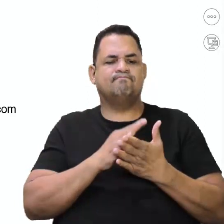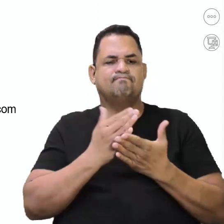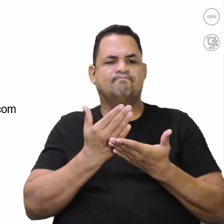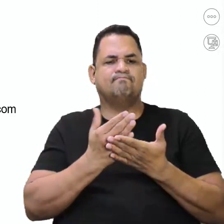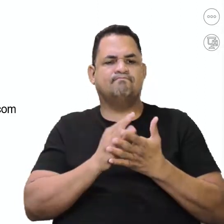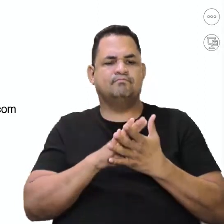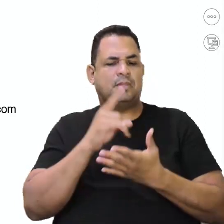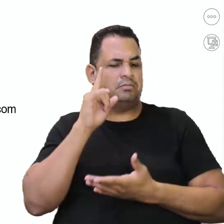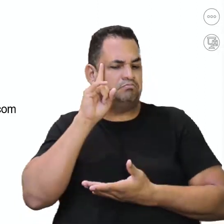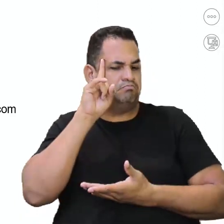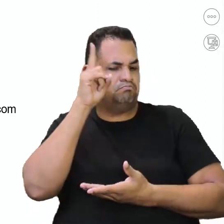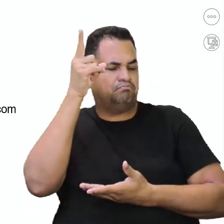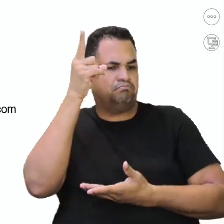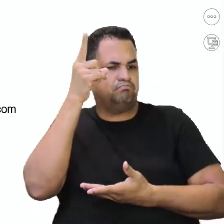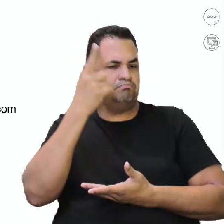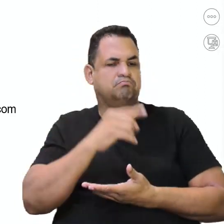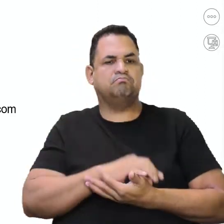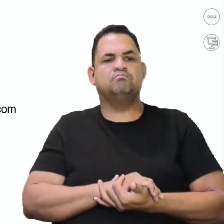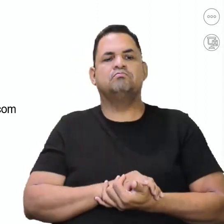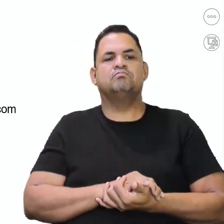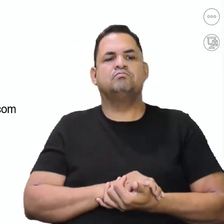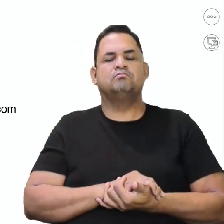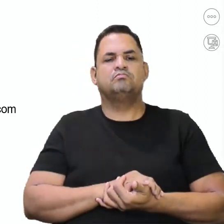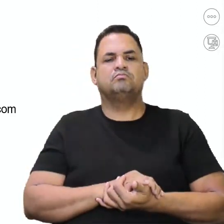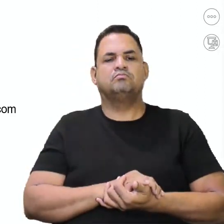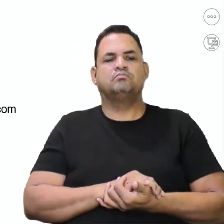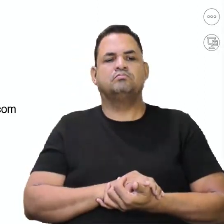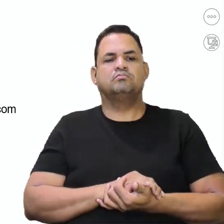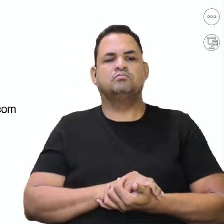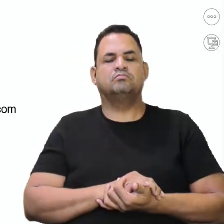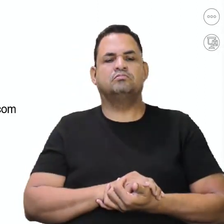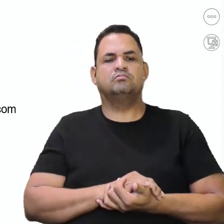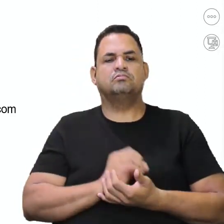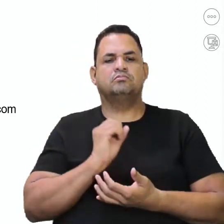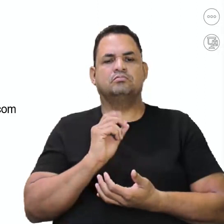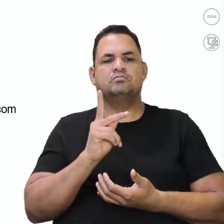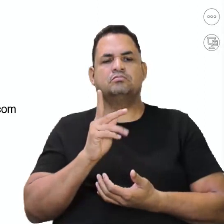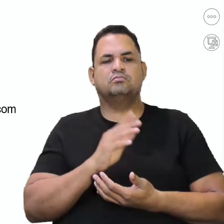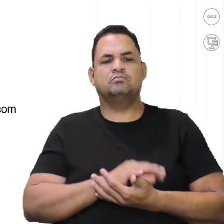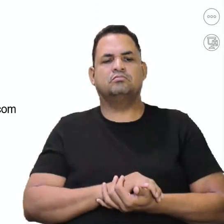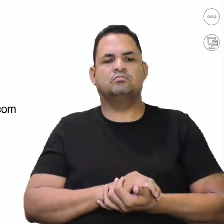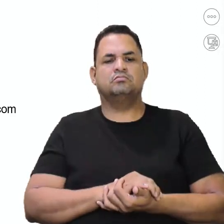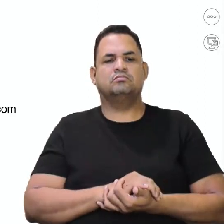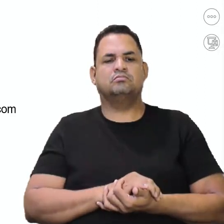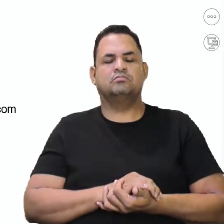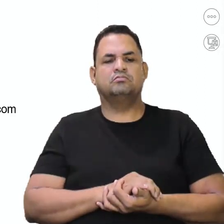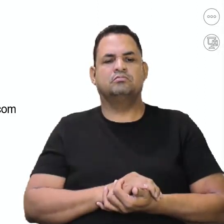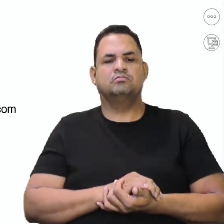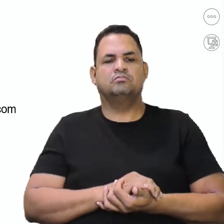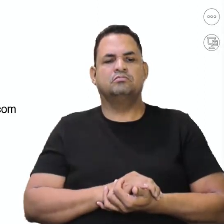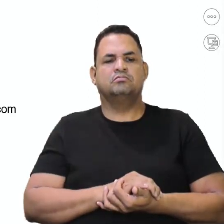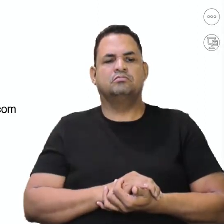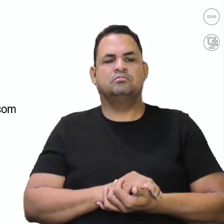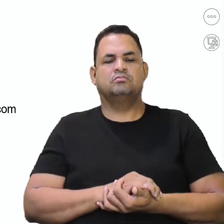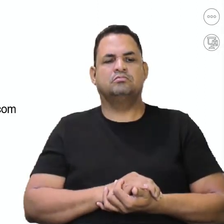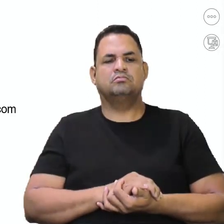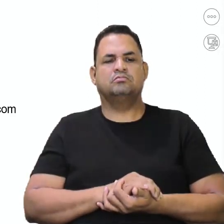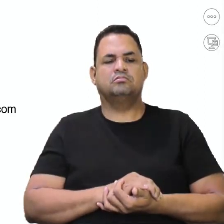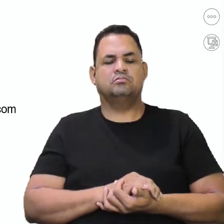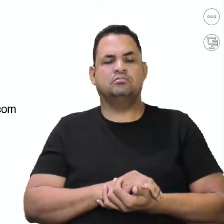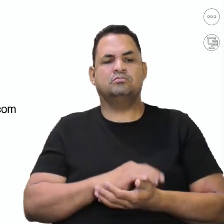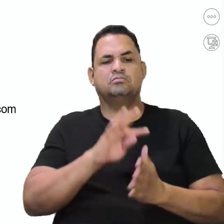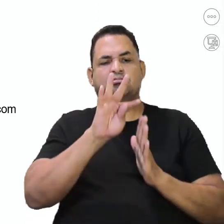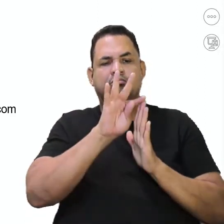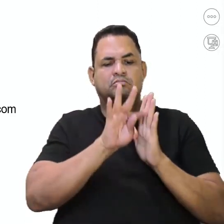extremamente criativo. Extremely creative. Alright? The text is minimal. Como eu falei para vocês, o